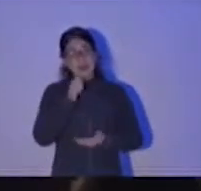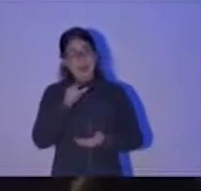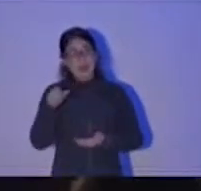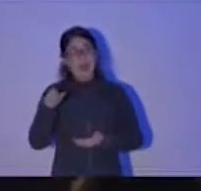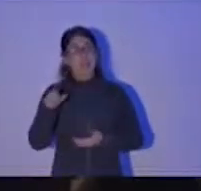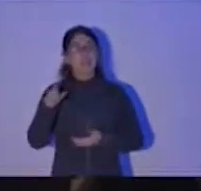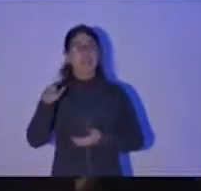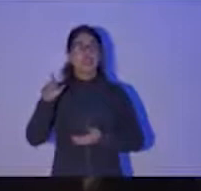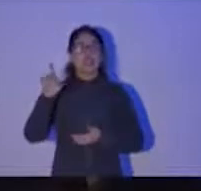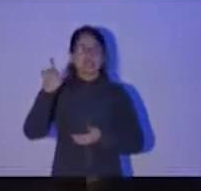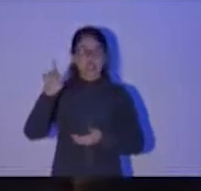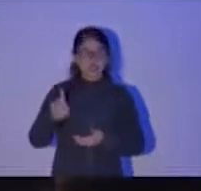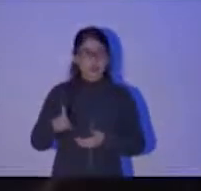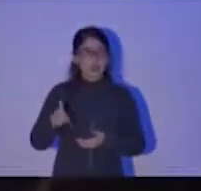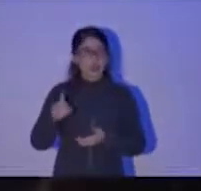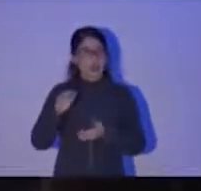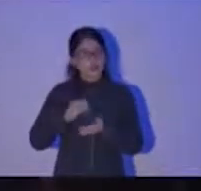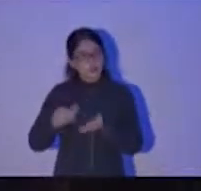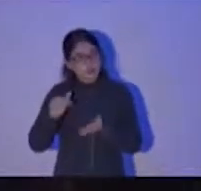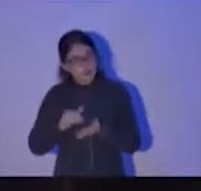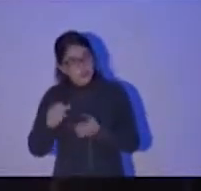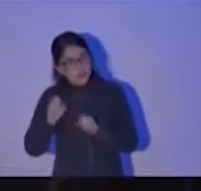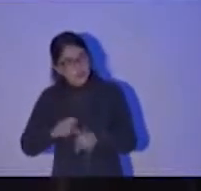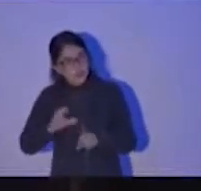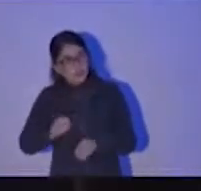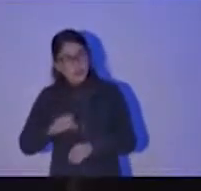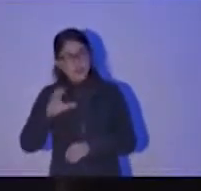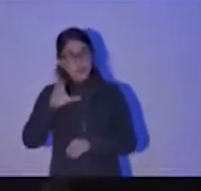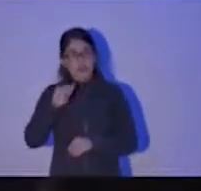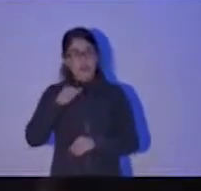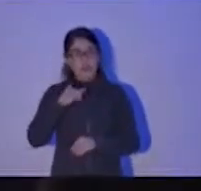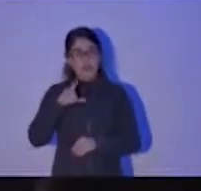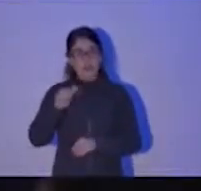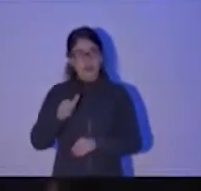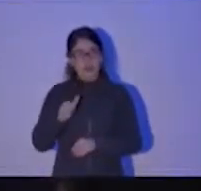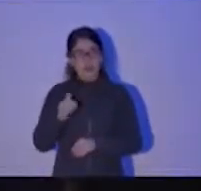da Fundação Lema, Camila Pereira.